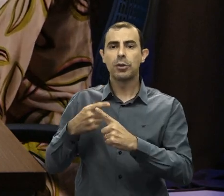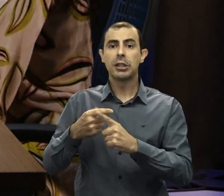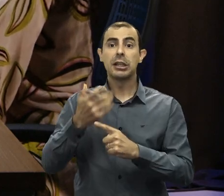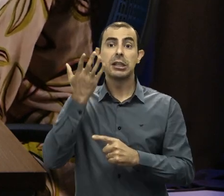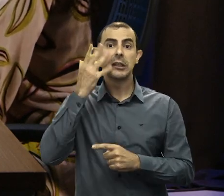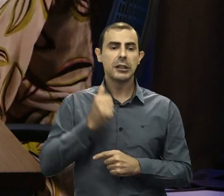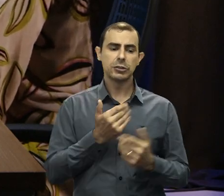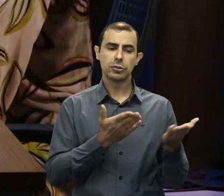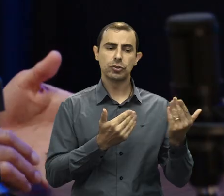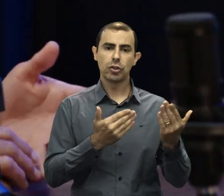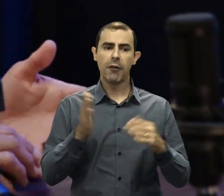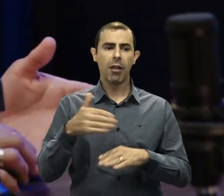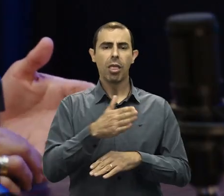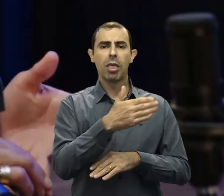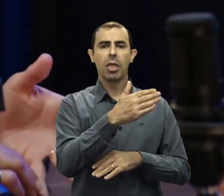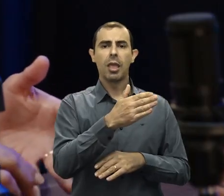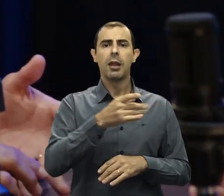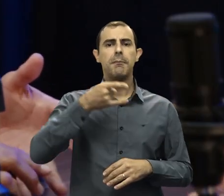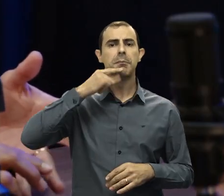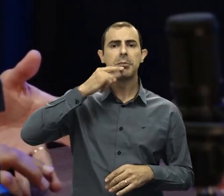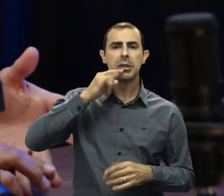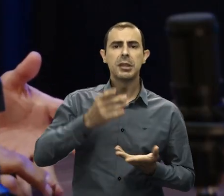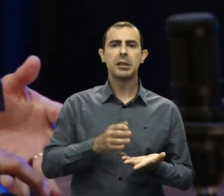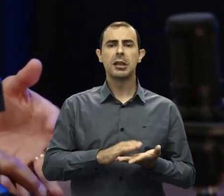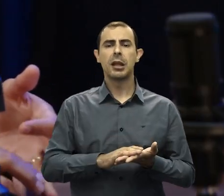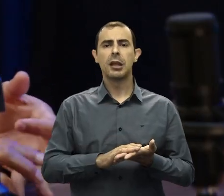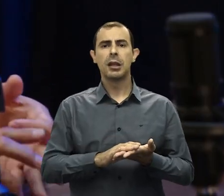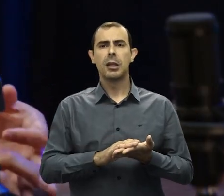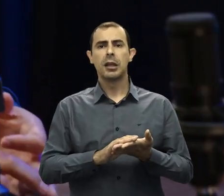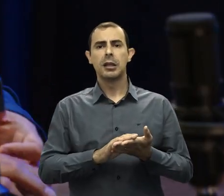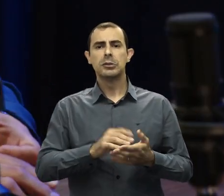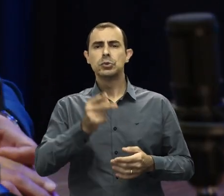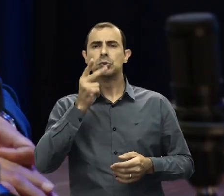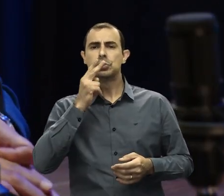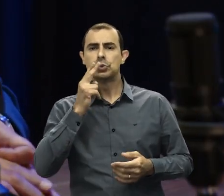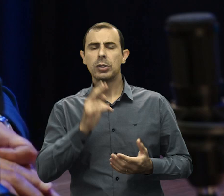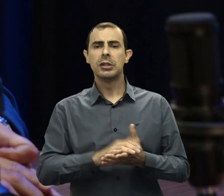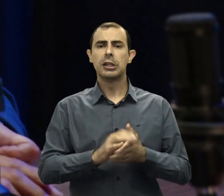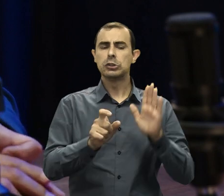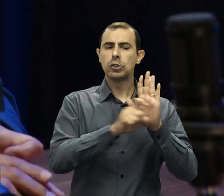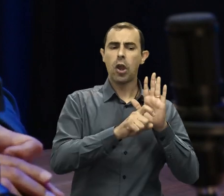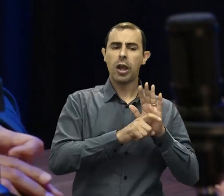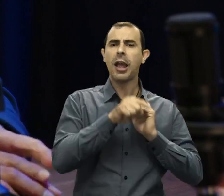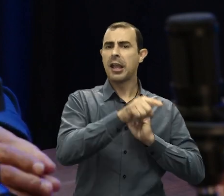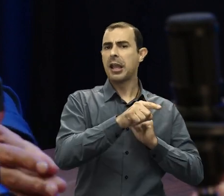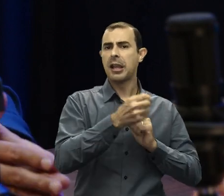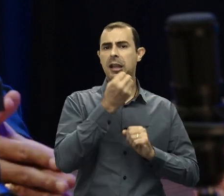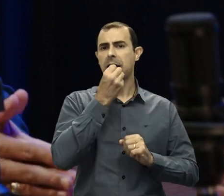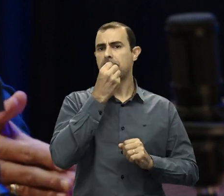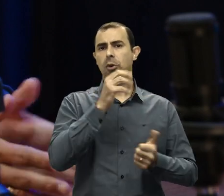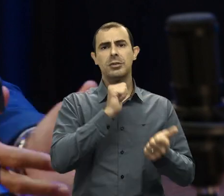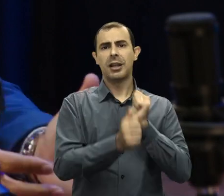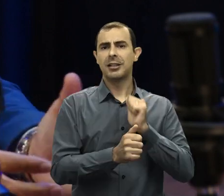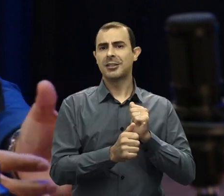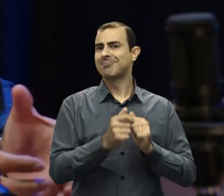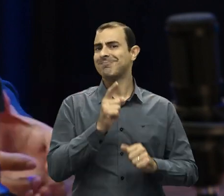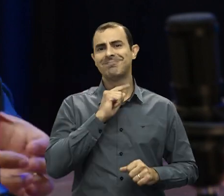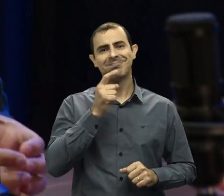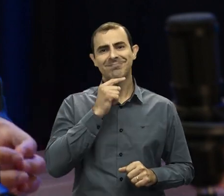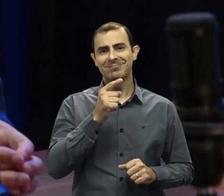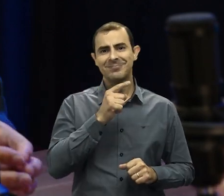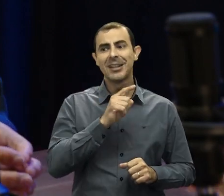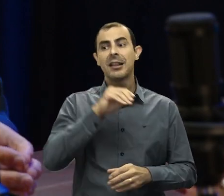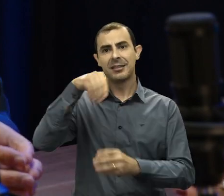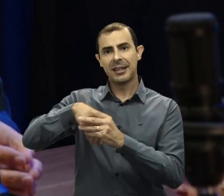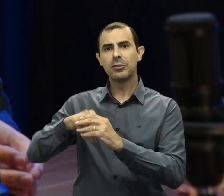lado da bebida, do cigarro, do uso de drogas, ele não vai ser um bom atleta. Então, o esporte é tudo de bom. Então, eu trago todos